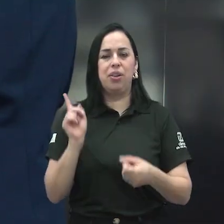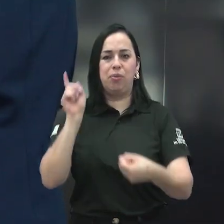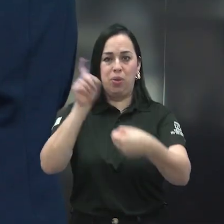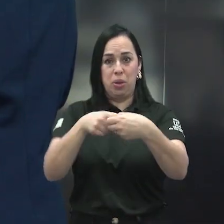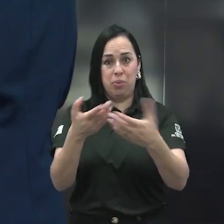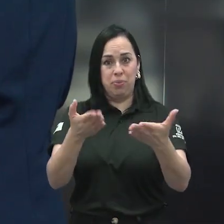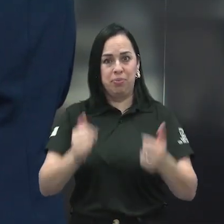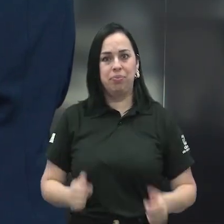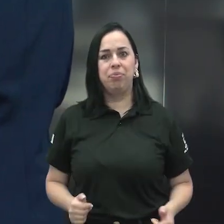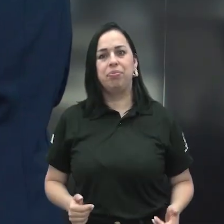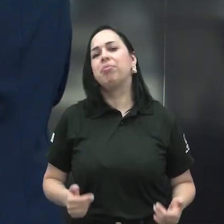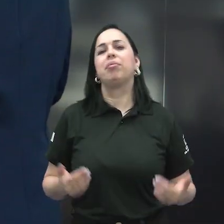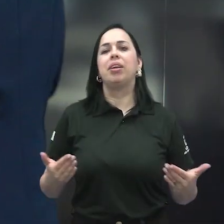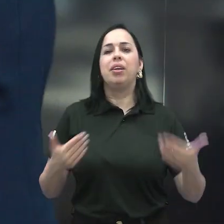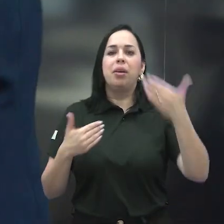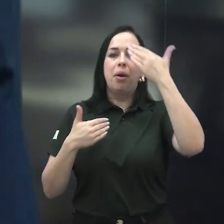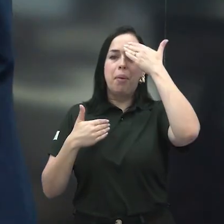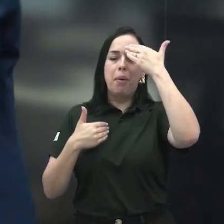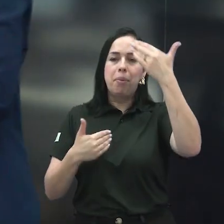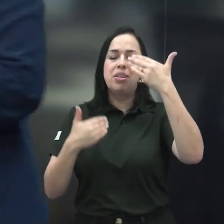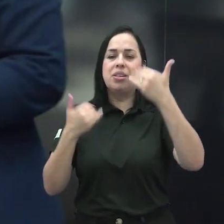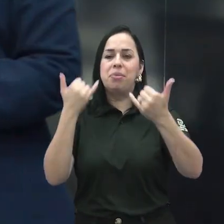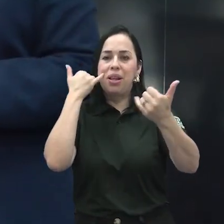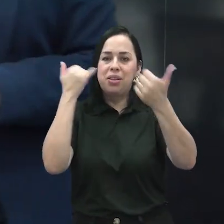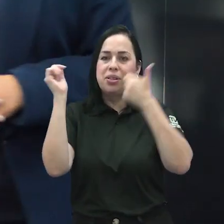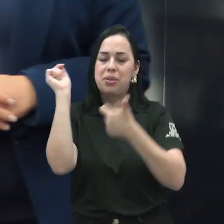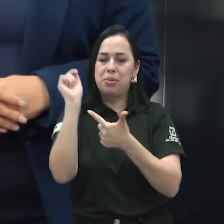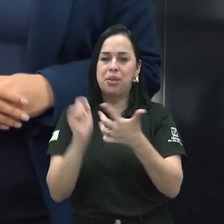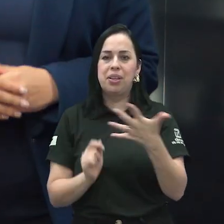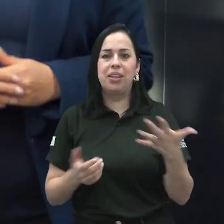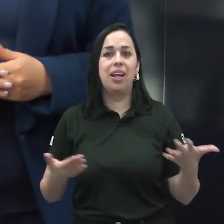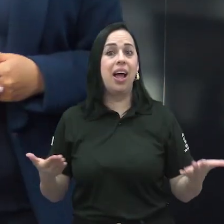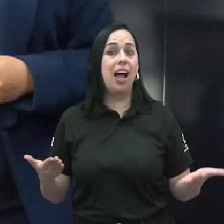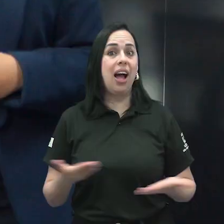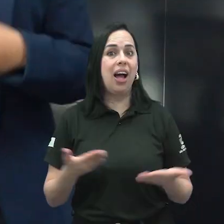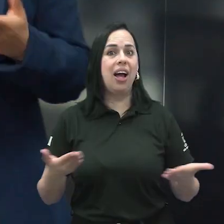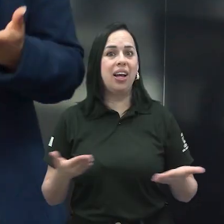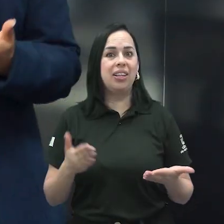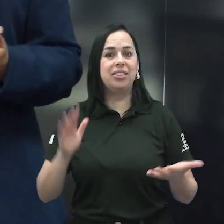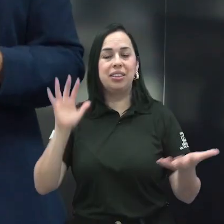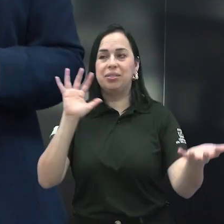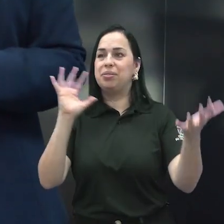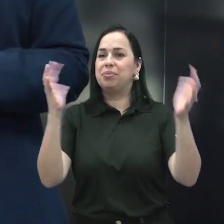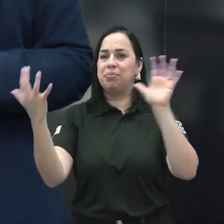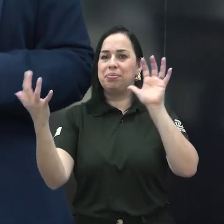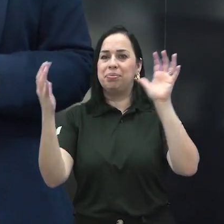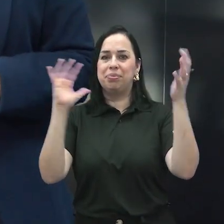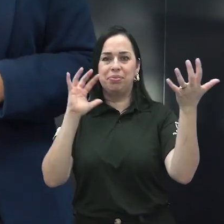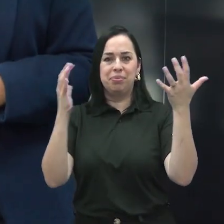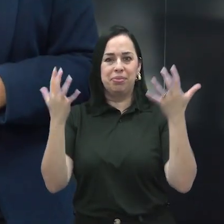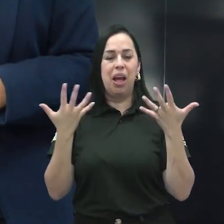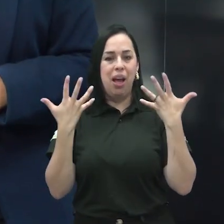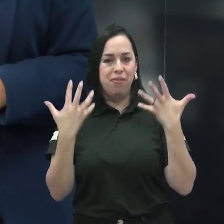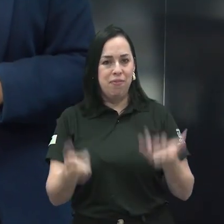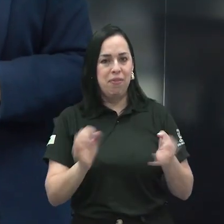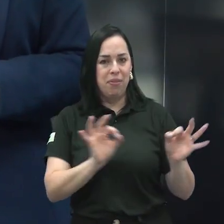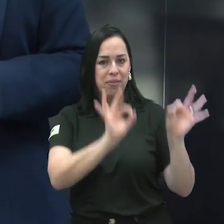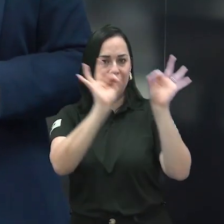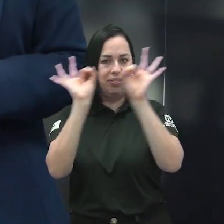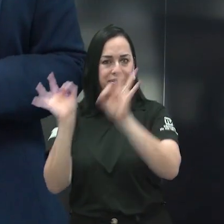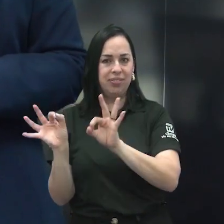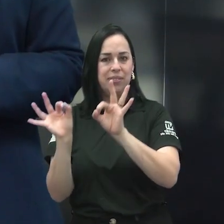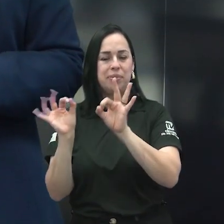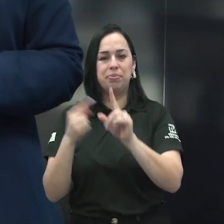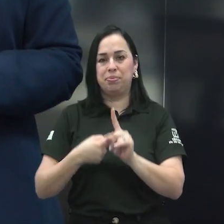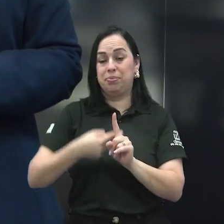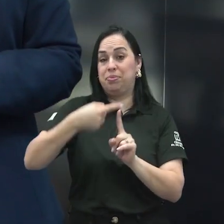volto com você daí do estúdio. Obrigada pelas informações, Eduardo. Agora é hora da previsão do tempo. Vamos ver como ficam